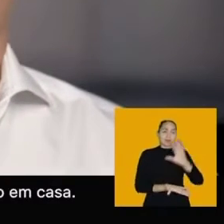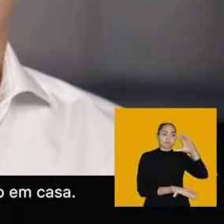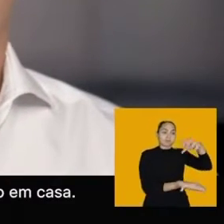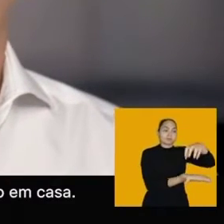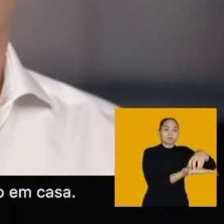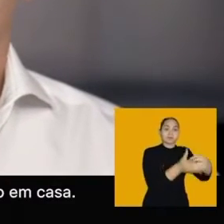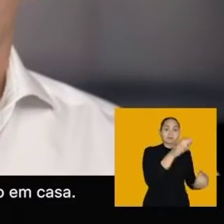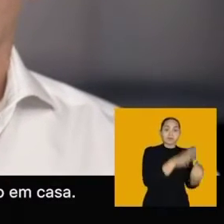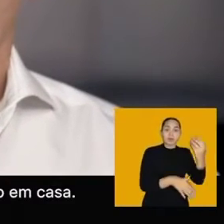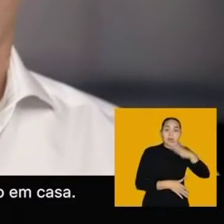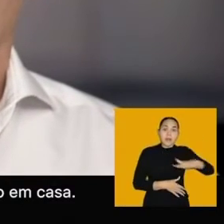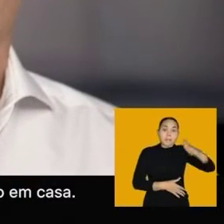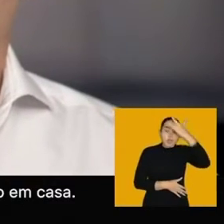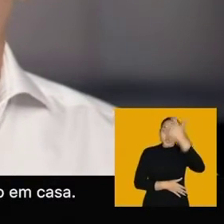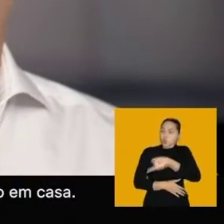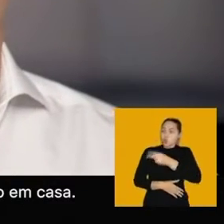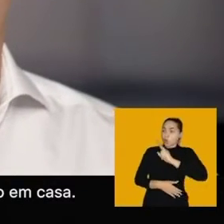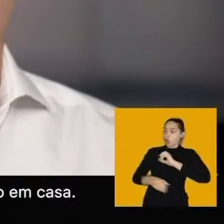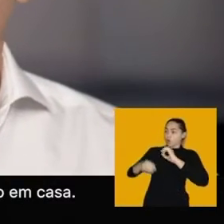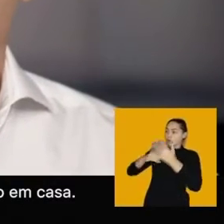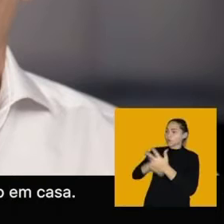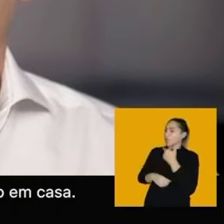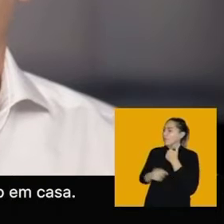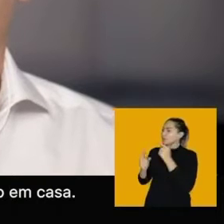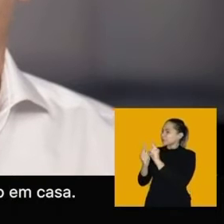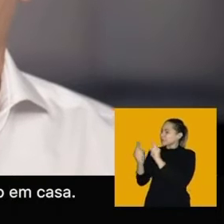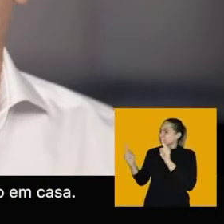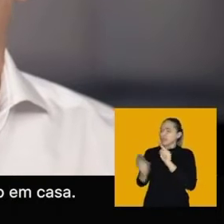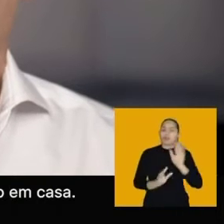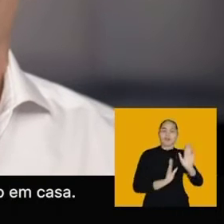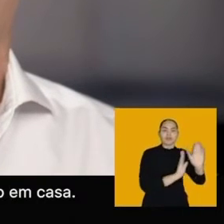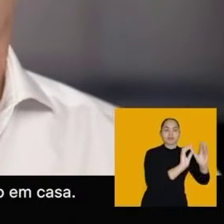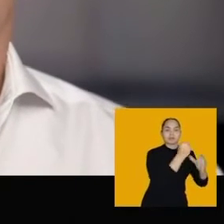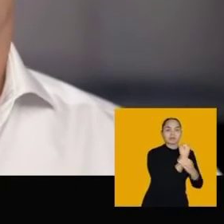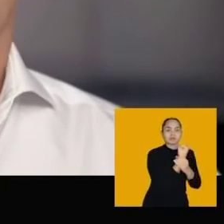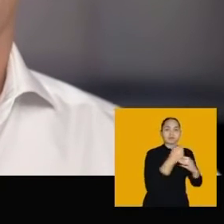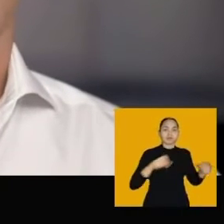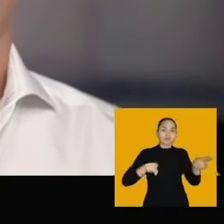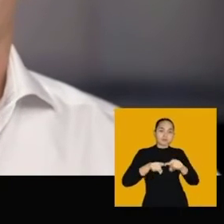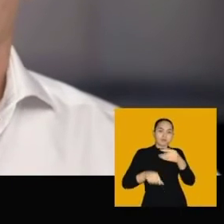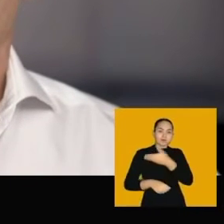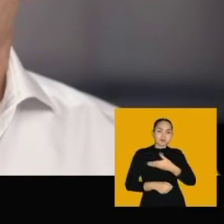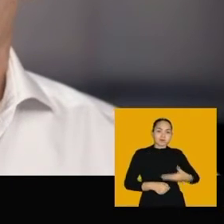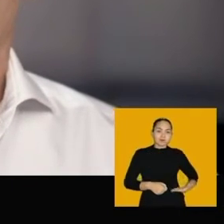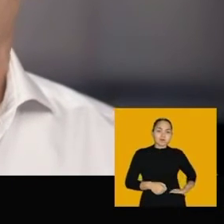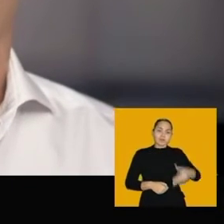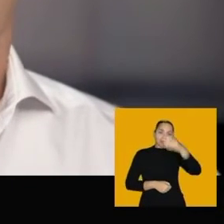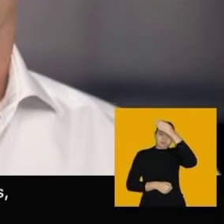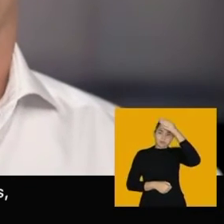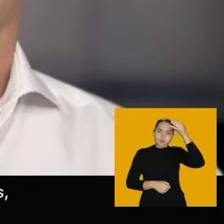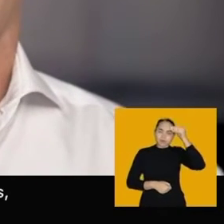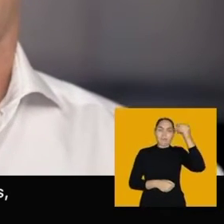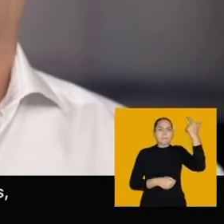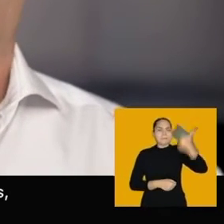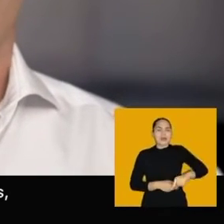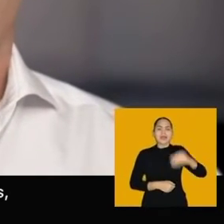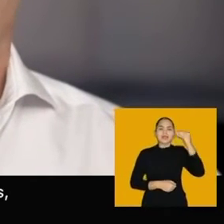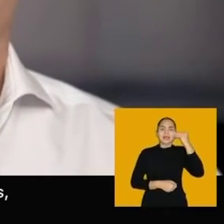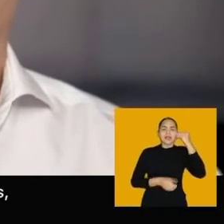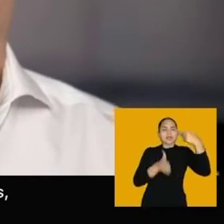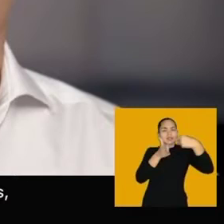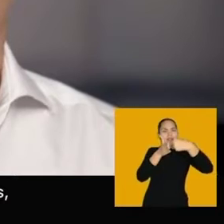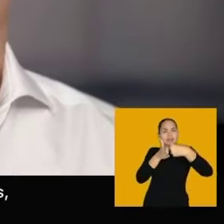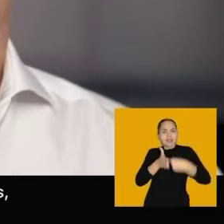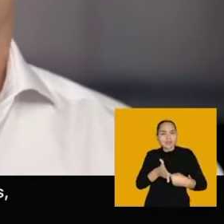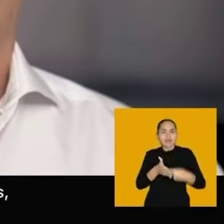Vou criar centros de acolhimento para quem não pode fazer distanciamento em casa. E em parceria com o governo do estado, ampliar a